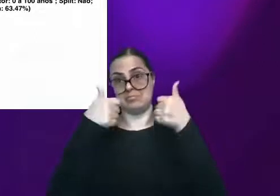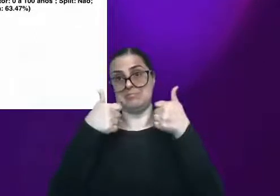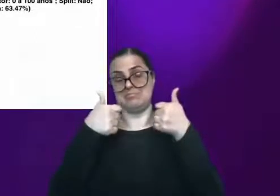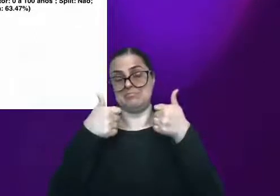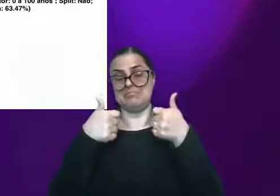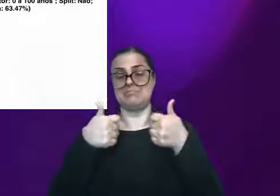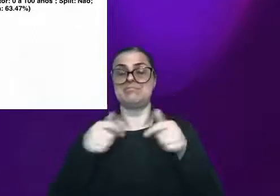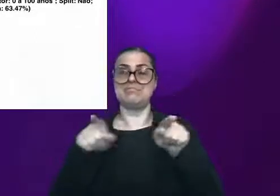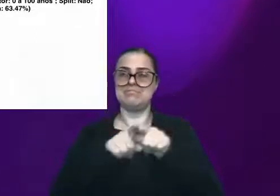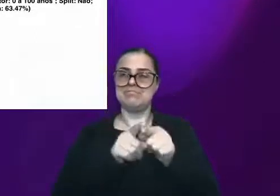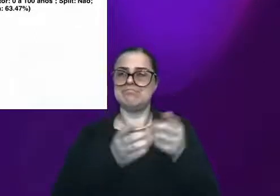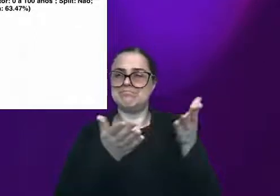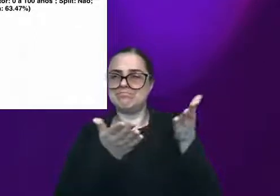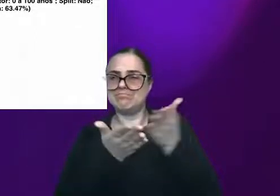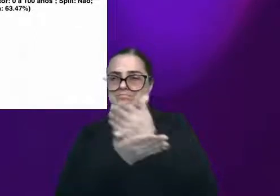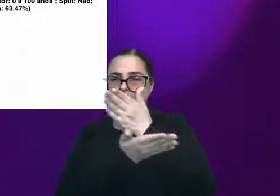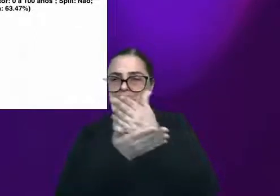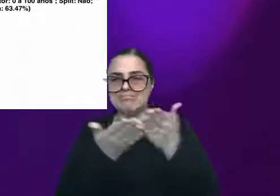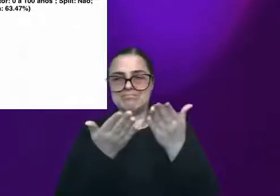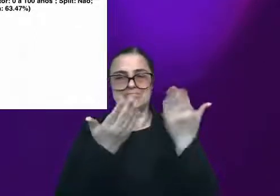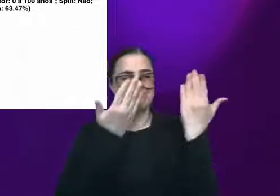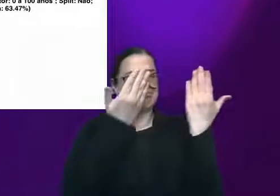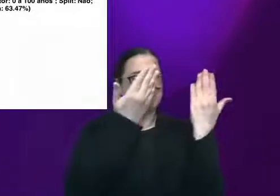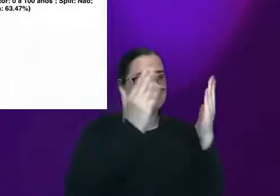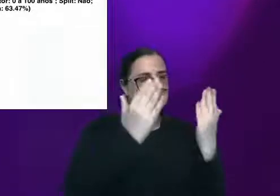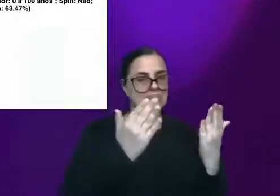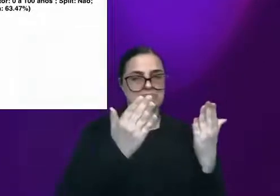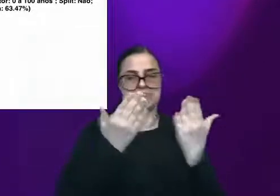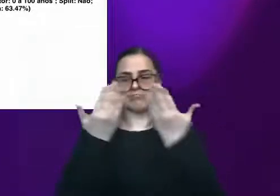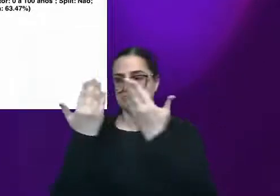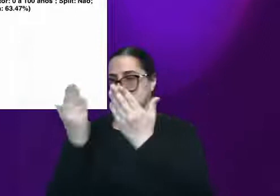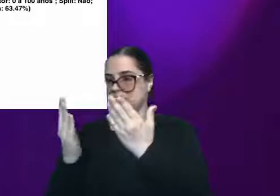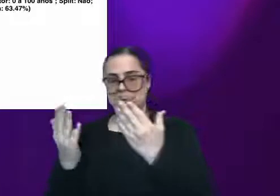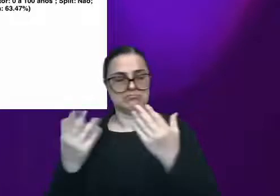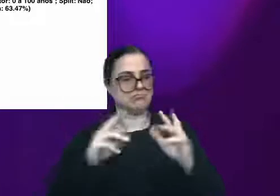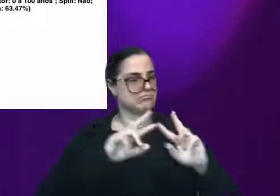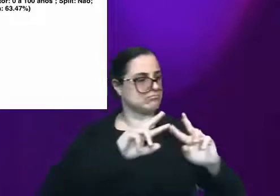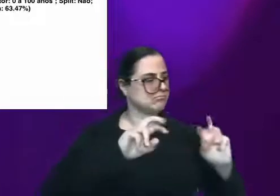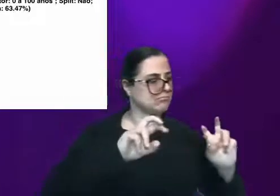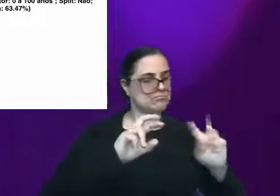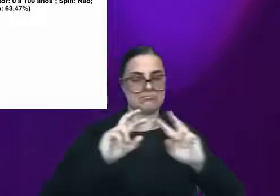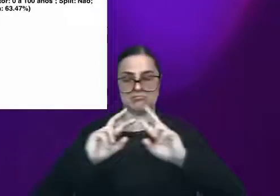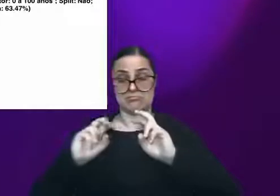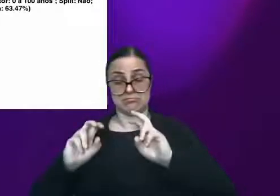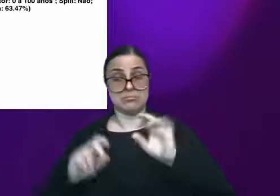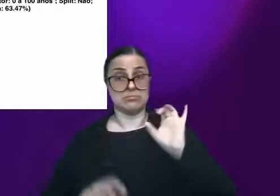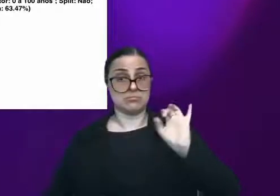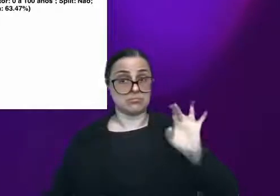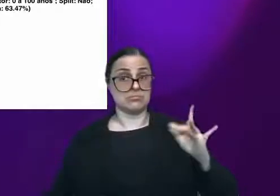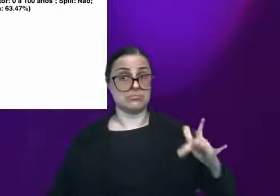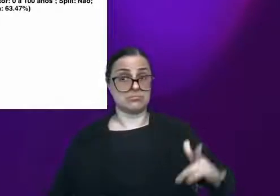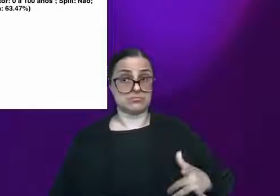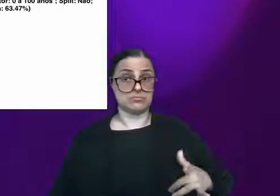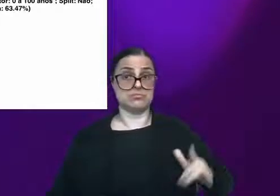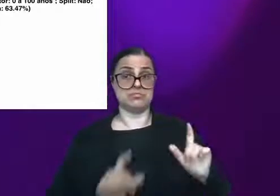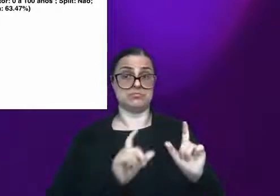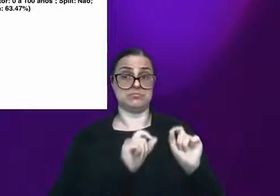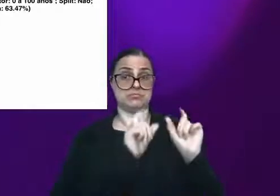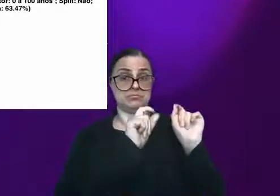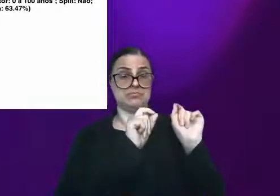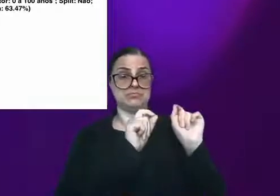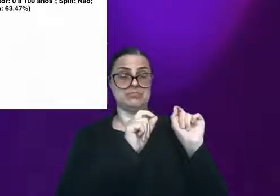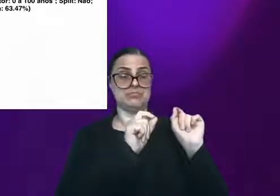separa, então, e analisa só os pacientes com hepatocarcinoma dentro dessa